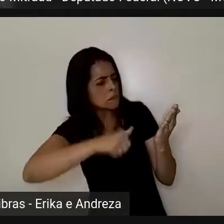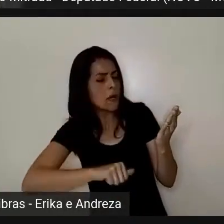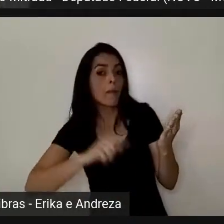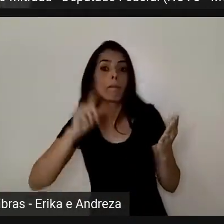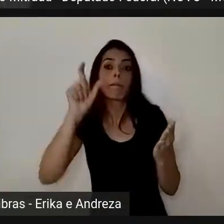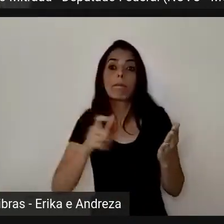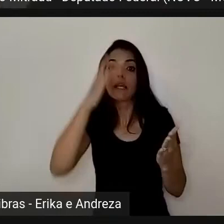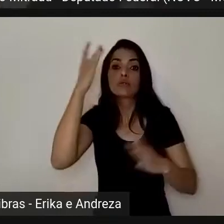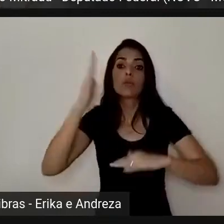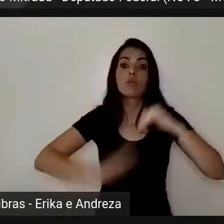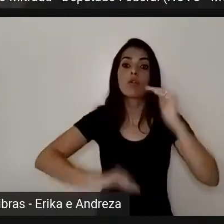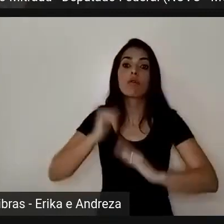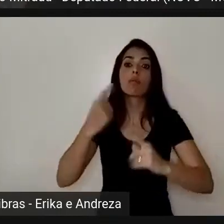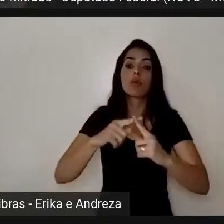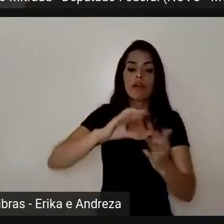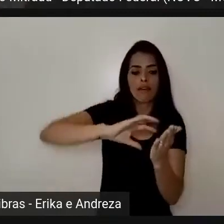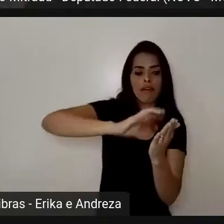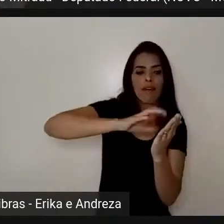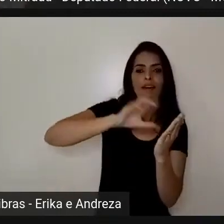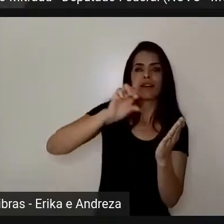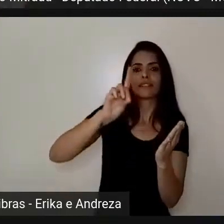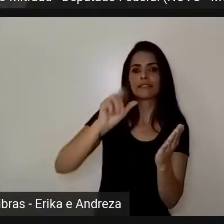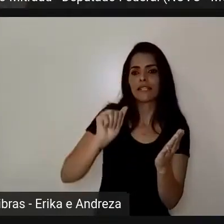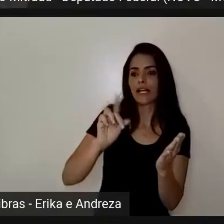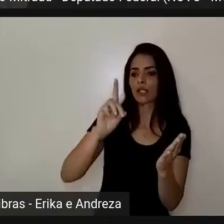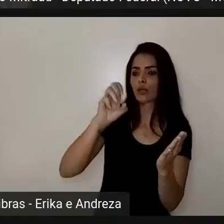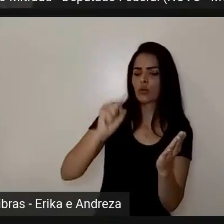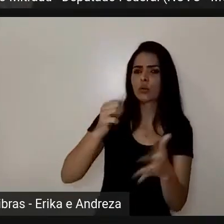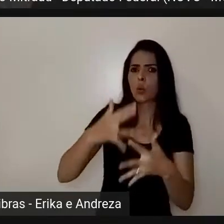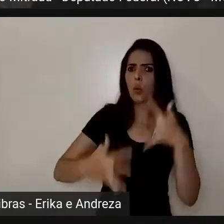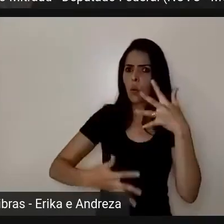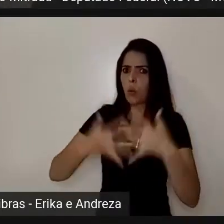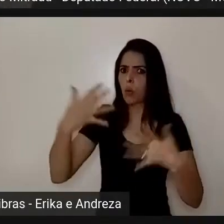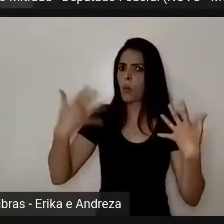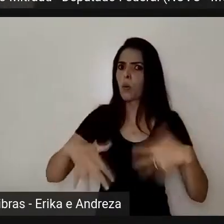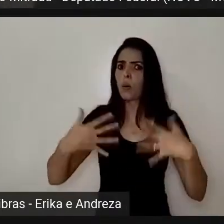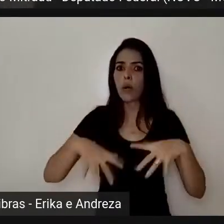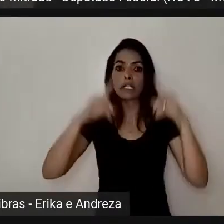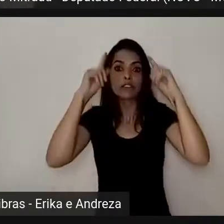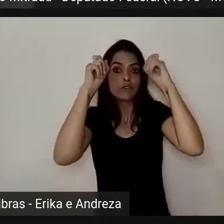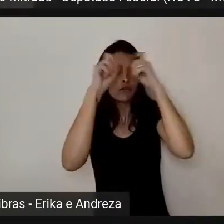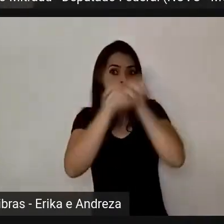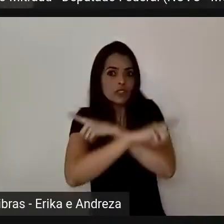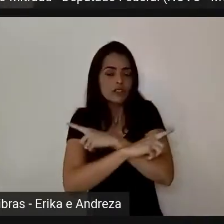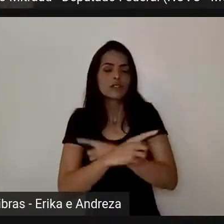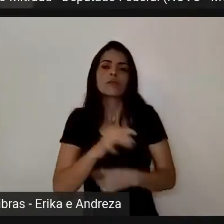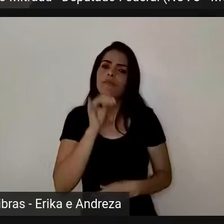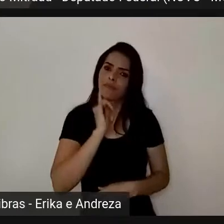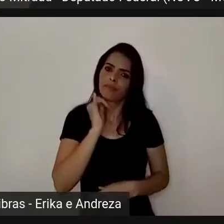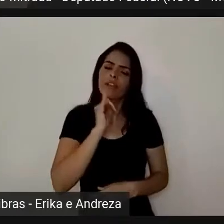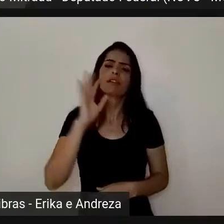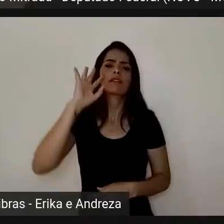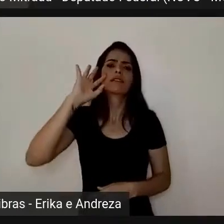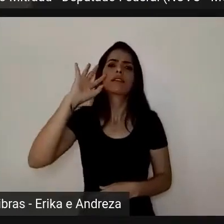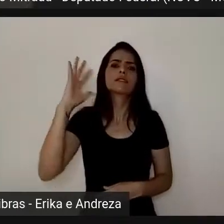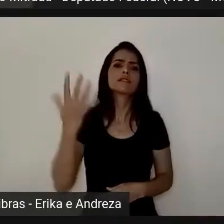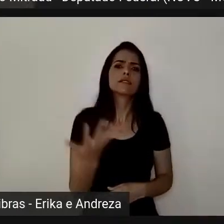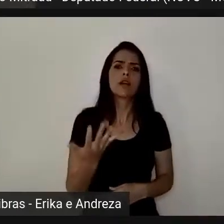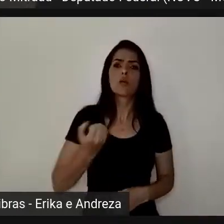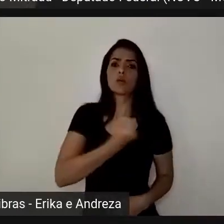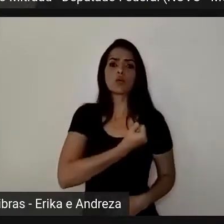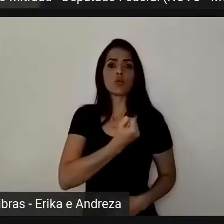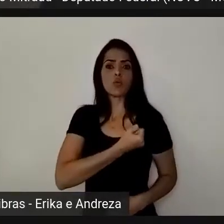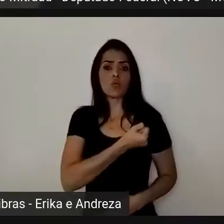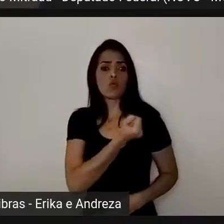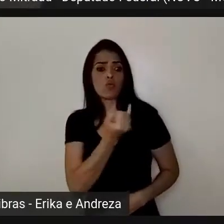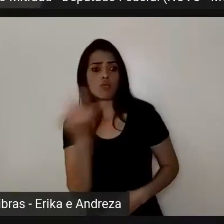lidando com bases de dados muito complexas, cada vez mais você tem ali decisões baseadas em números, isso é